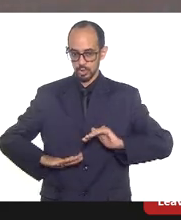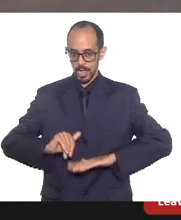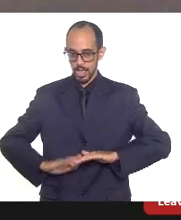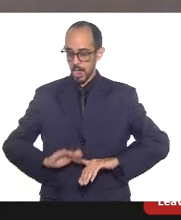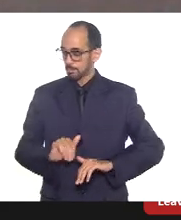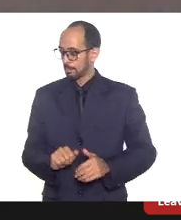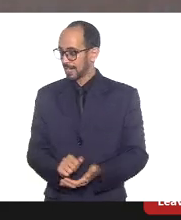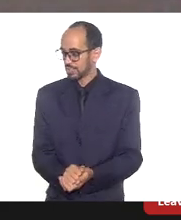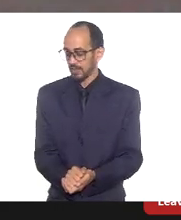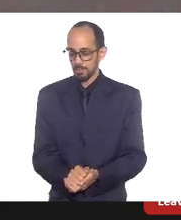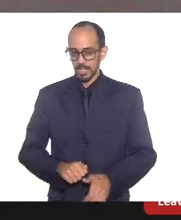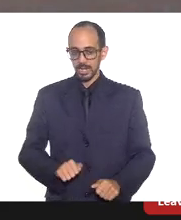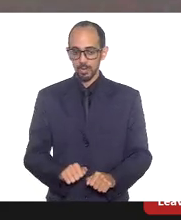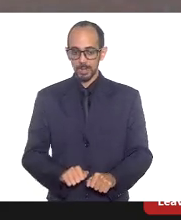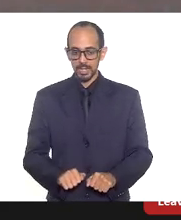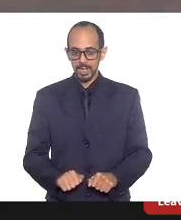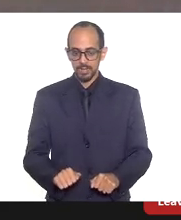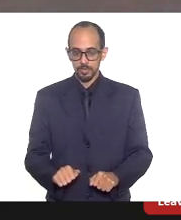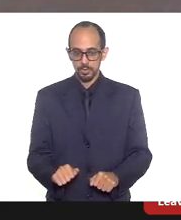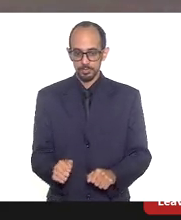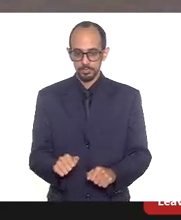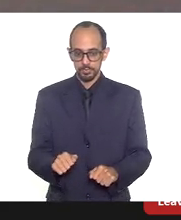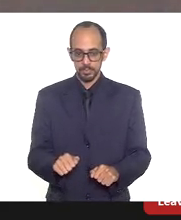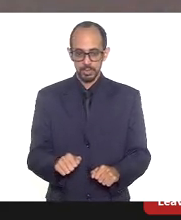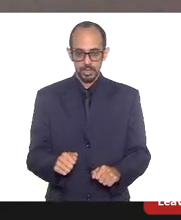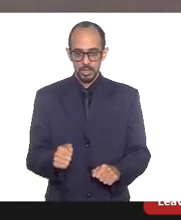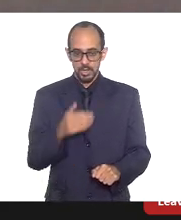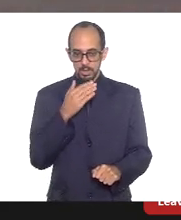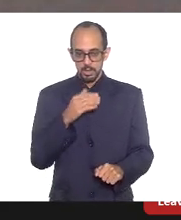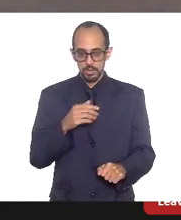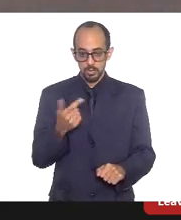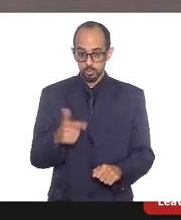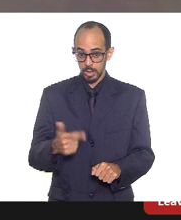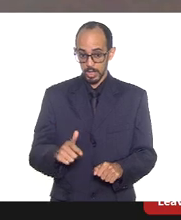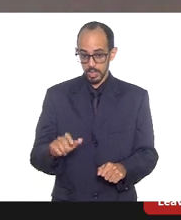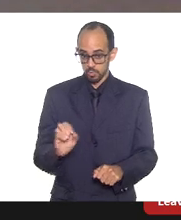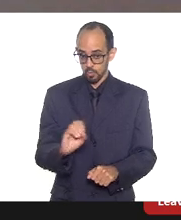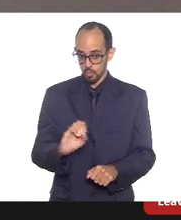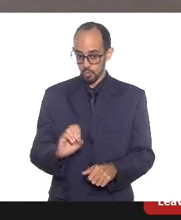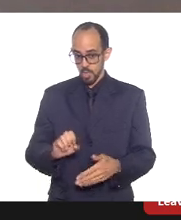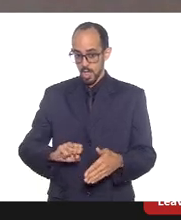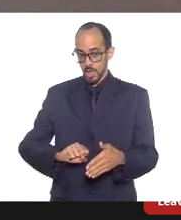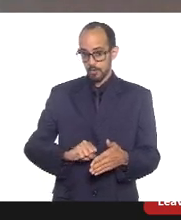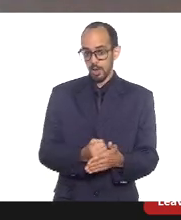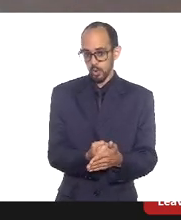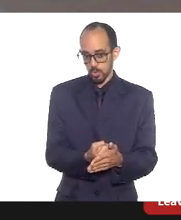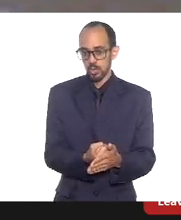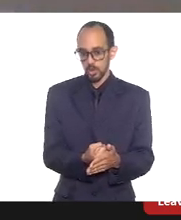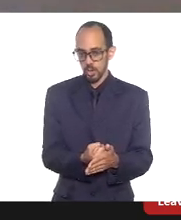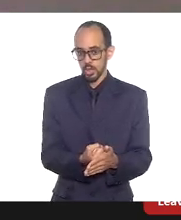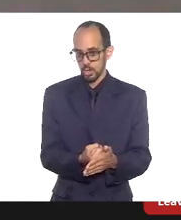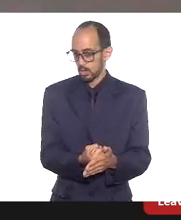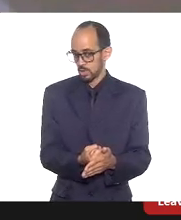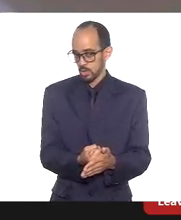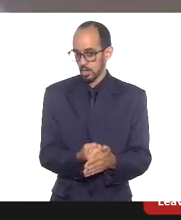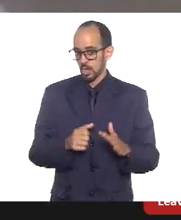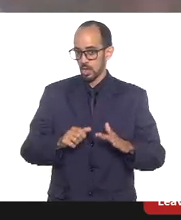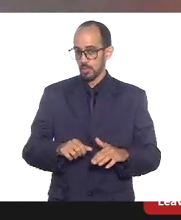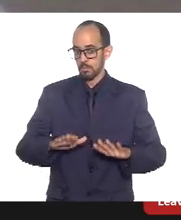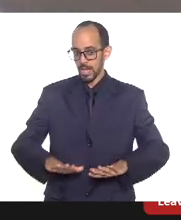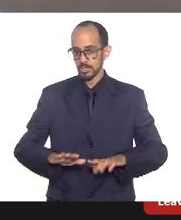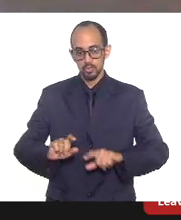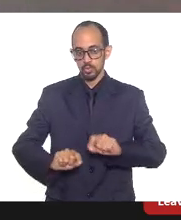O representante aí da SEDUC falou que não tem nenhum impedimento e tal, só que o que acontece hoje é as pessoas não